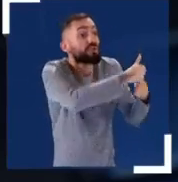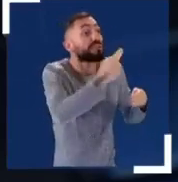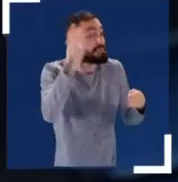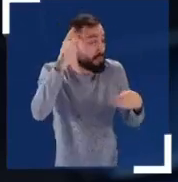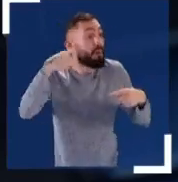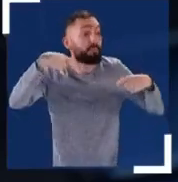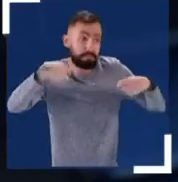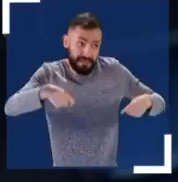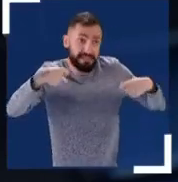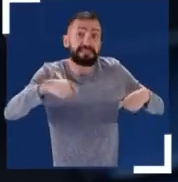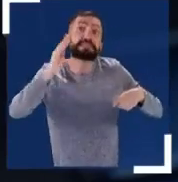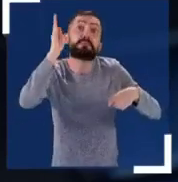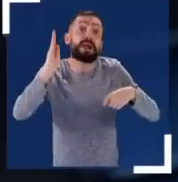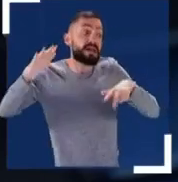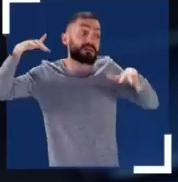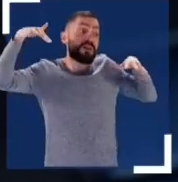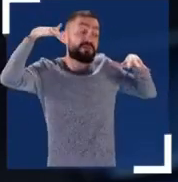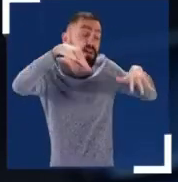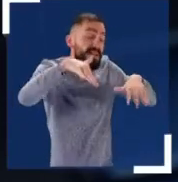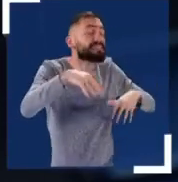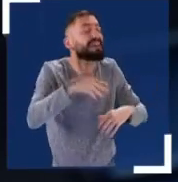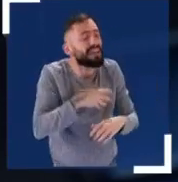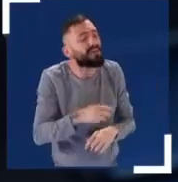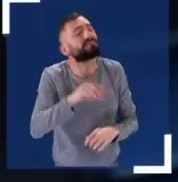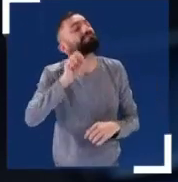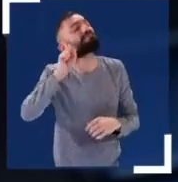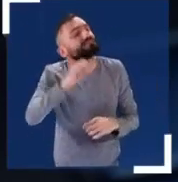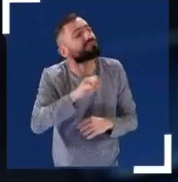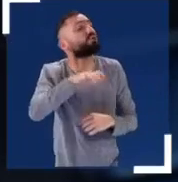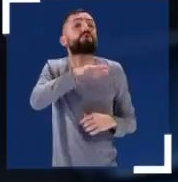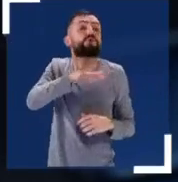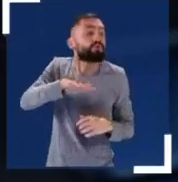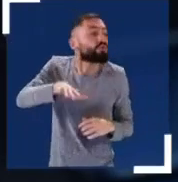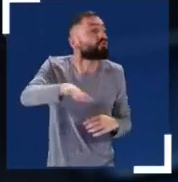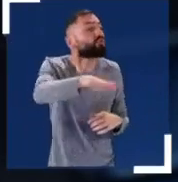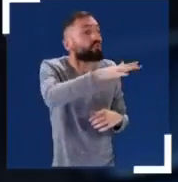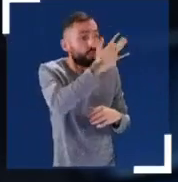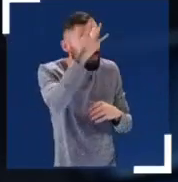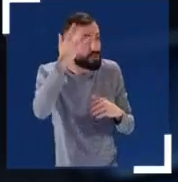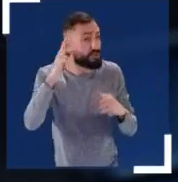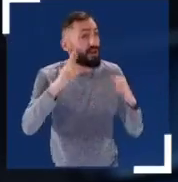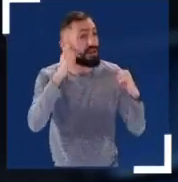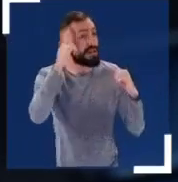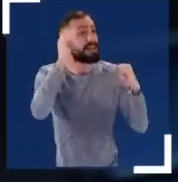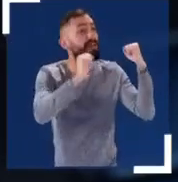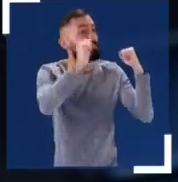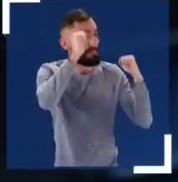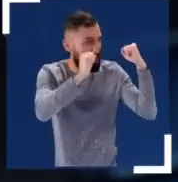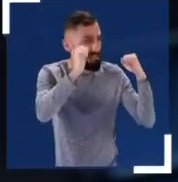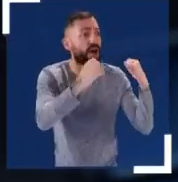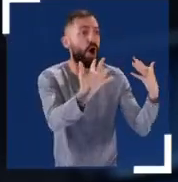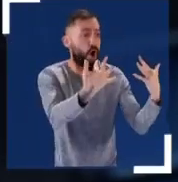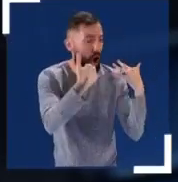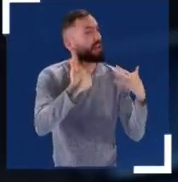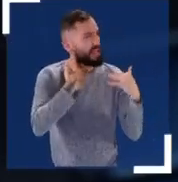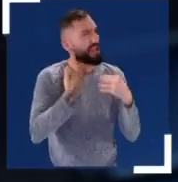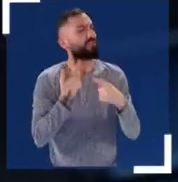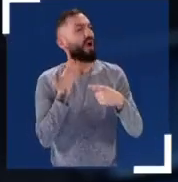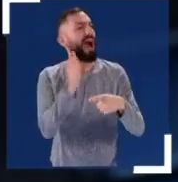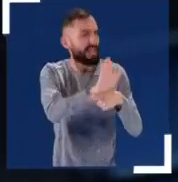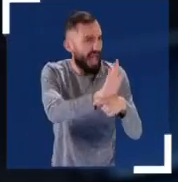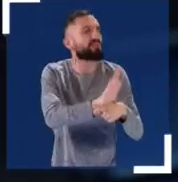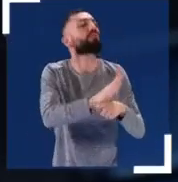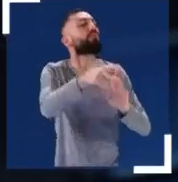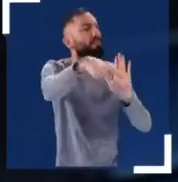Brasil. Eu queria que todos os nossos produtores em São Paulo soubessem que vocês vão ter um grande aliado aqui de açúcar e